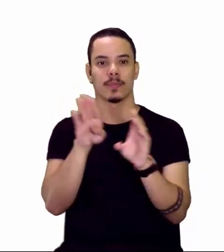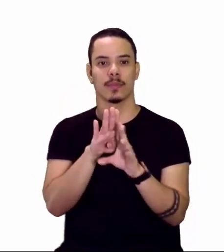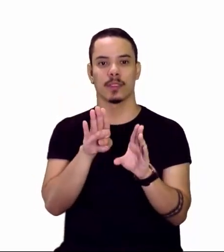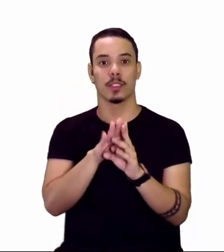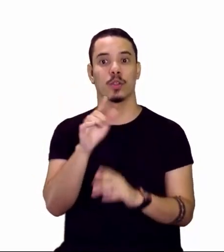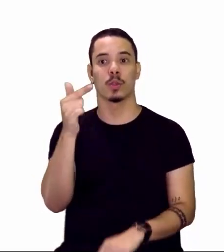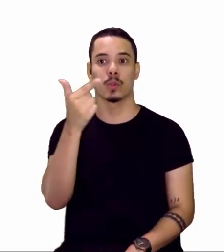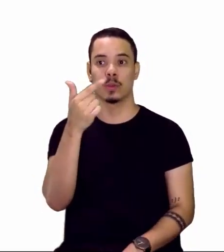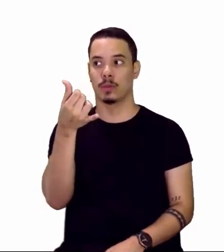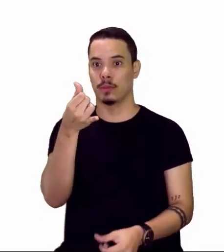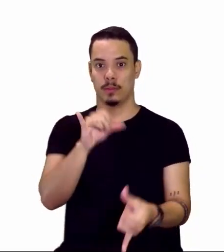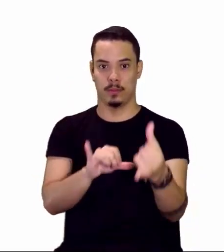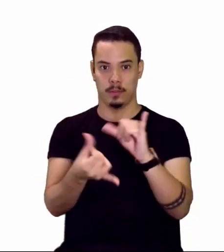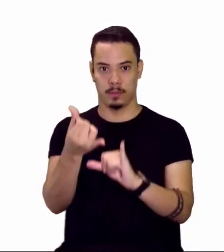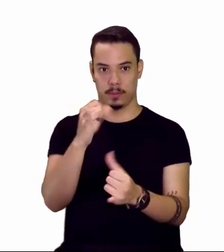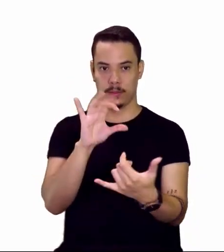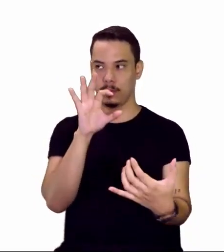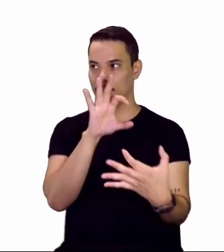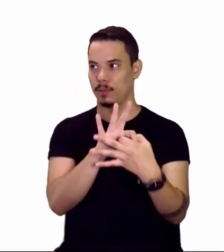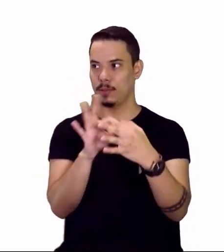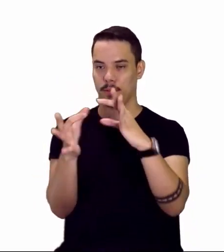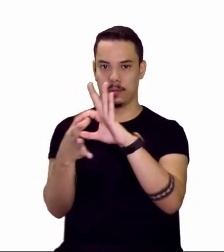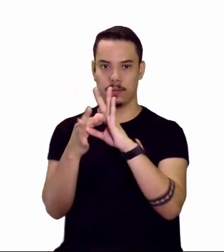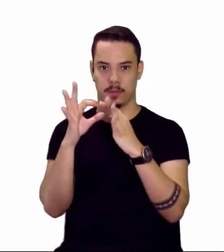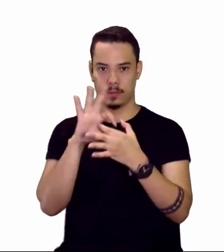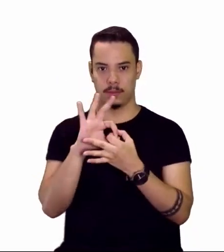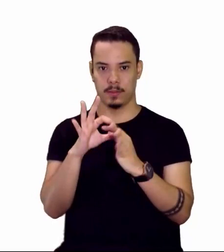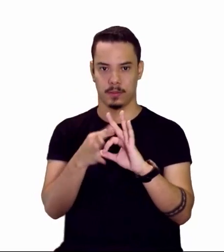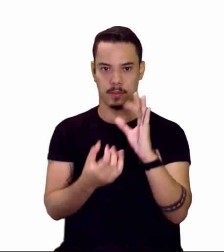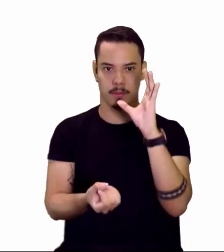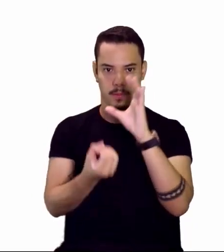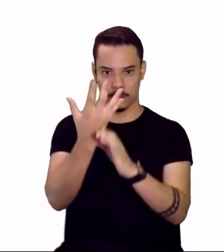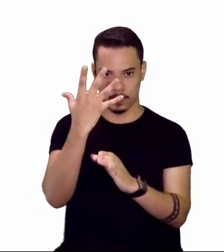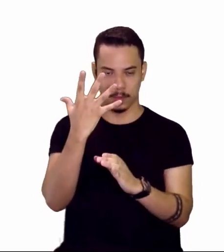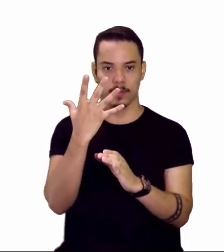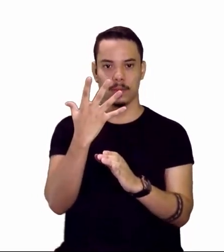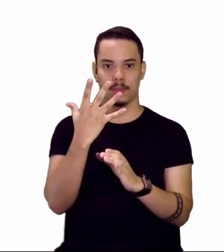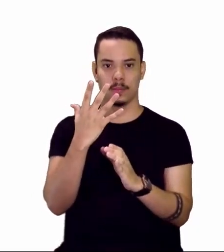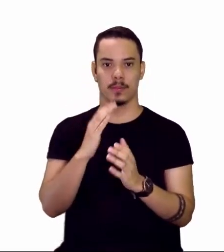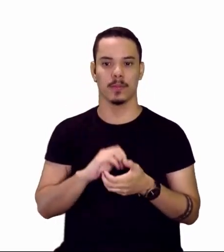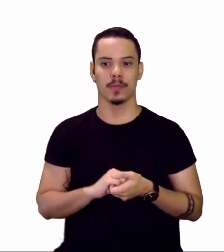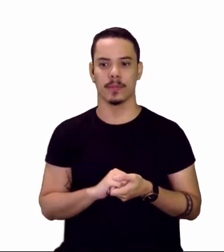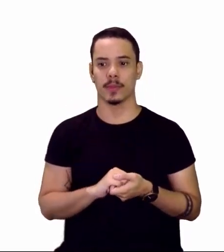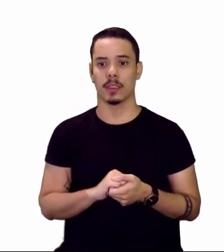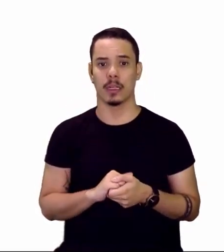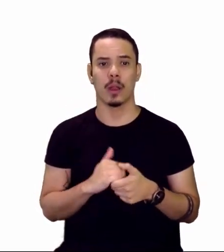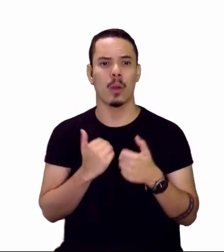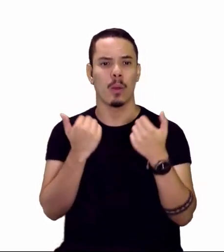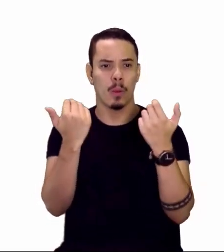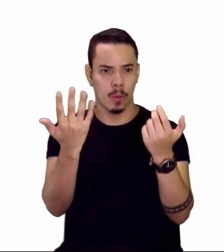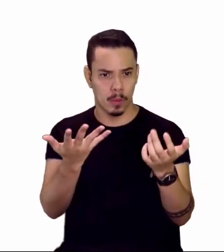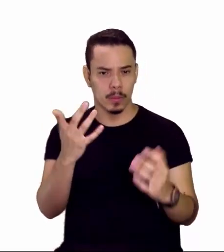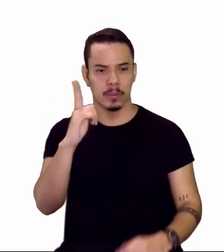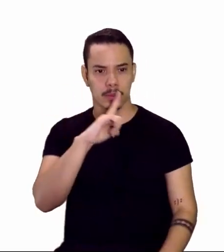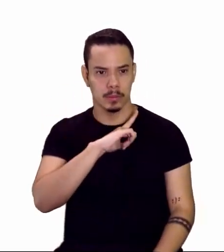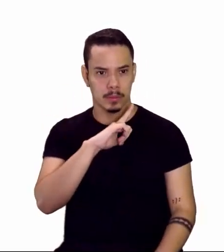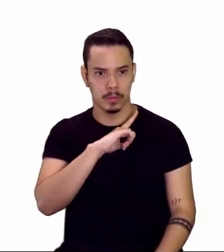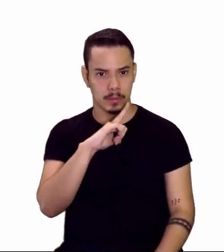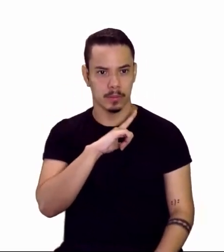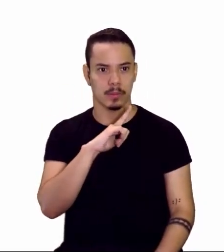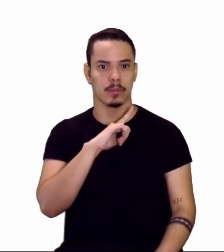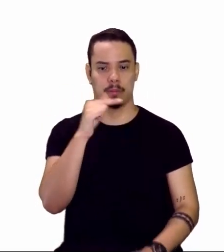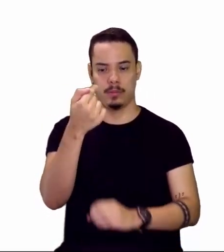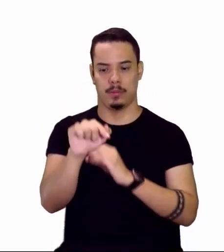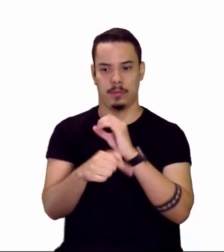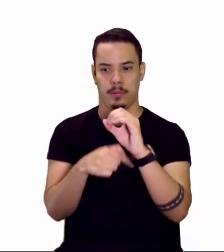elemento químico ligando-se entre eles, formando uma geometria linear. Quando nós tivermos átomos de